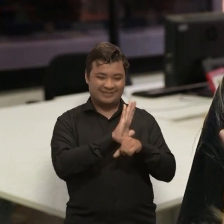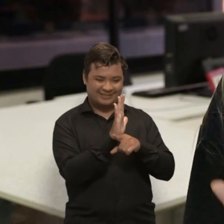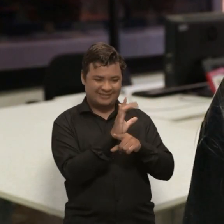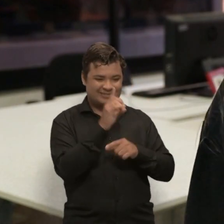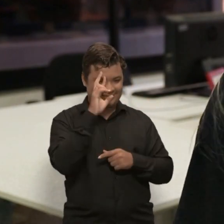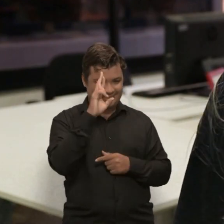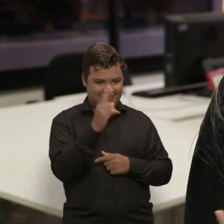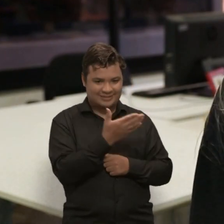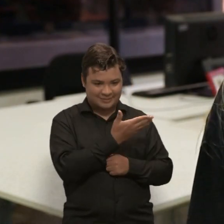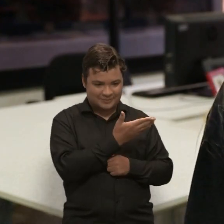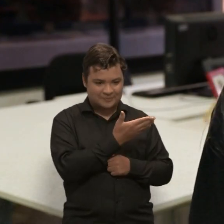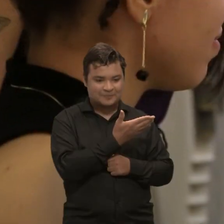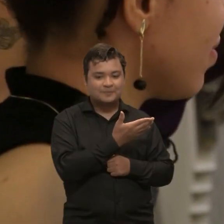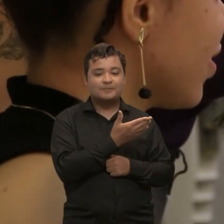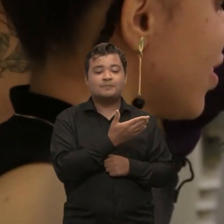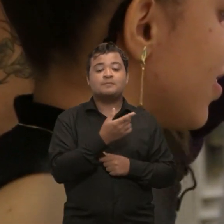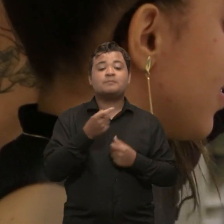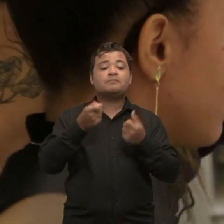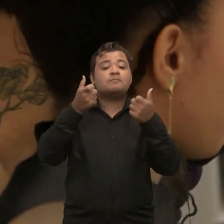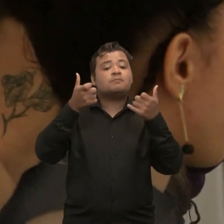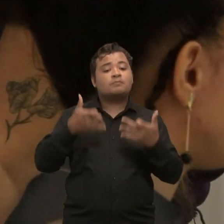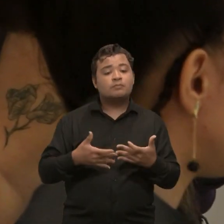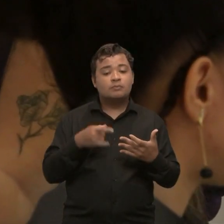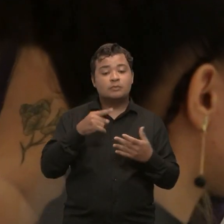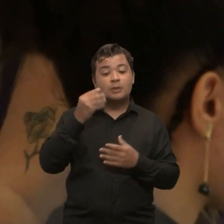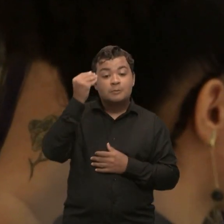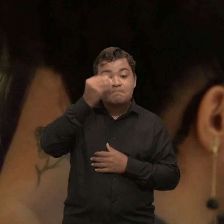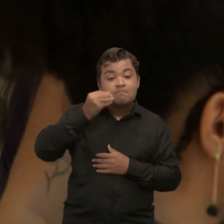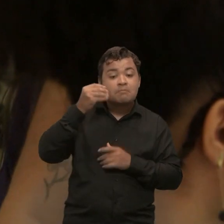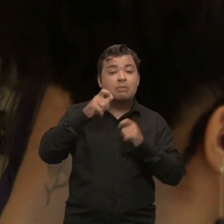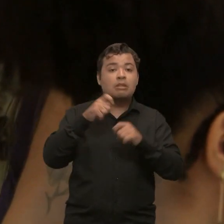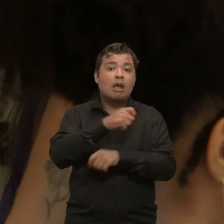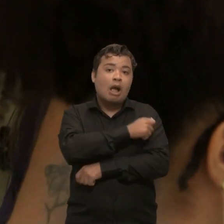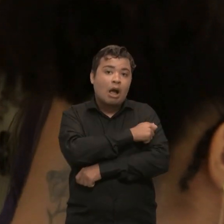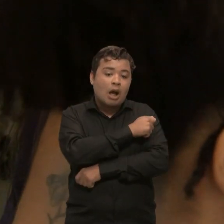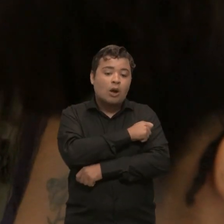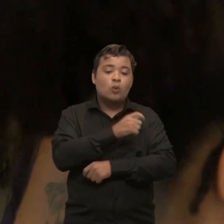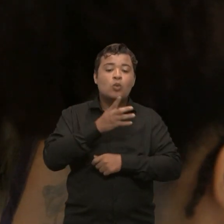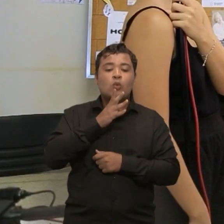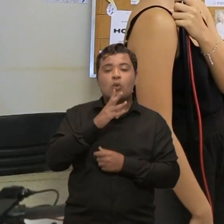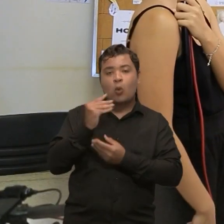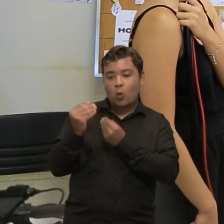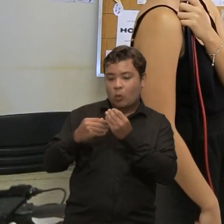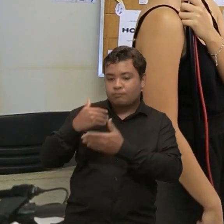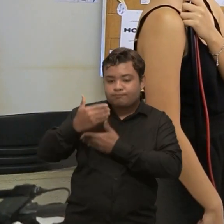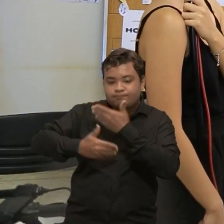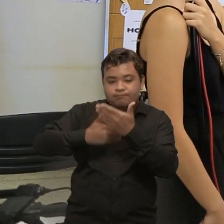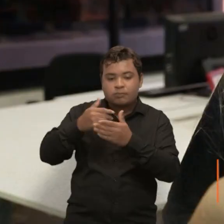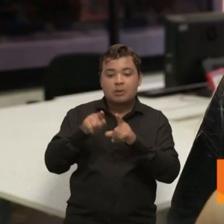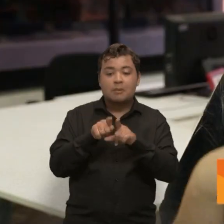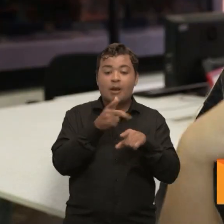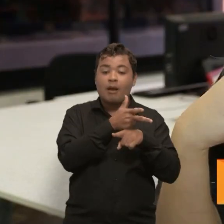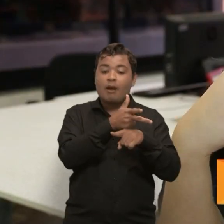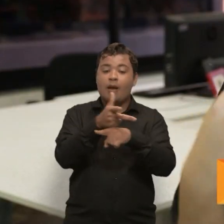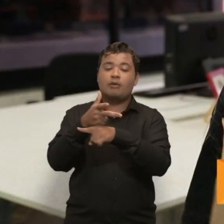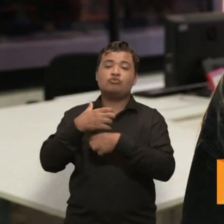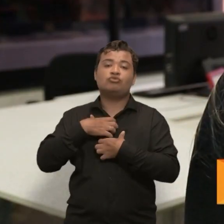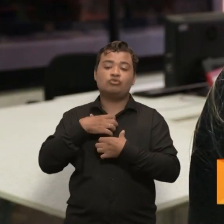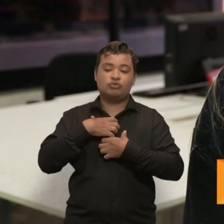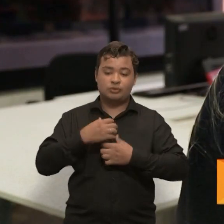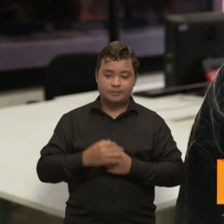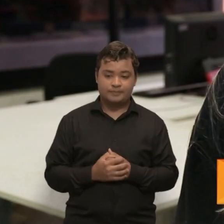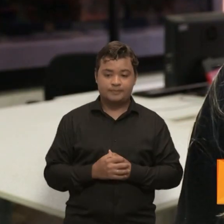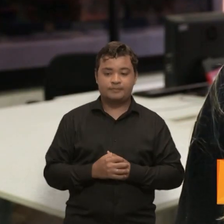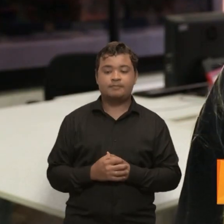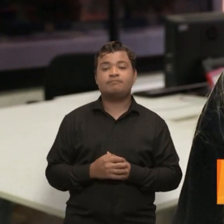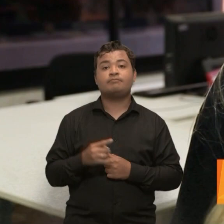Caetano, ressalta que a experiência possibilitou que os alunos conhecessem a rotina de produção e de gravação. A gente tem que trabalhar muito